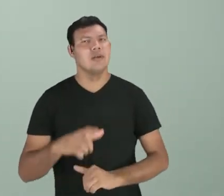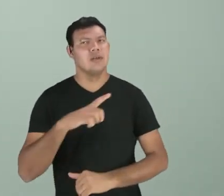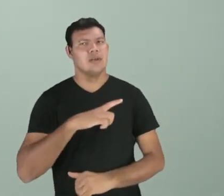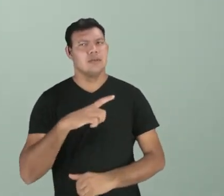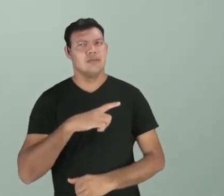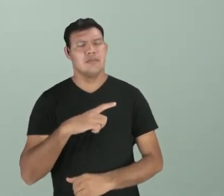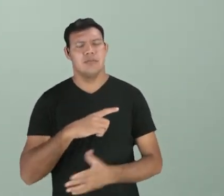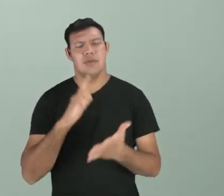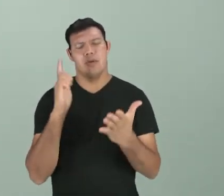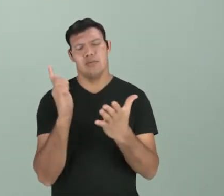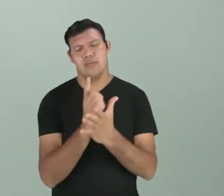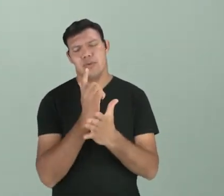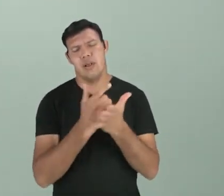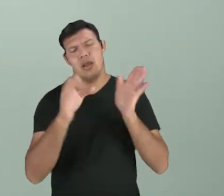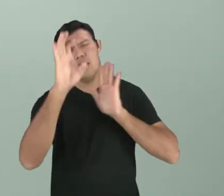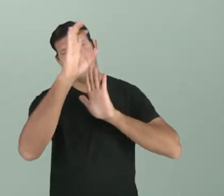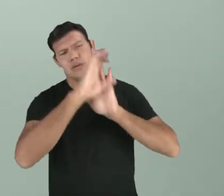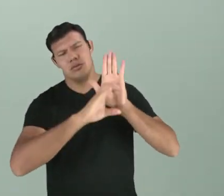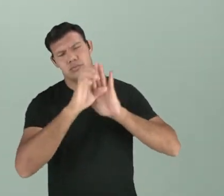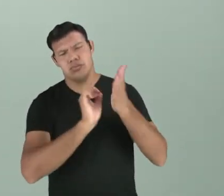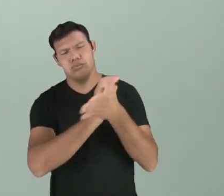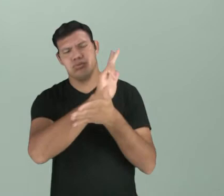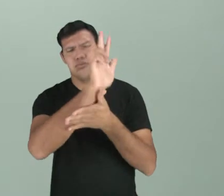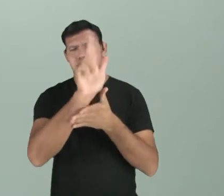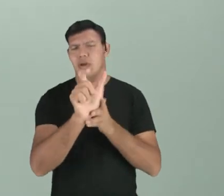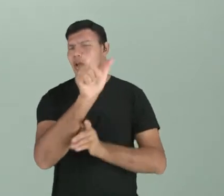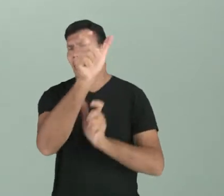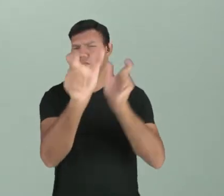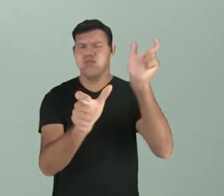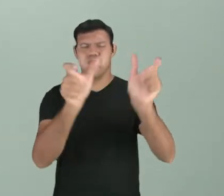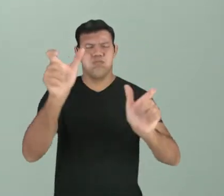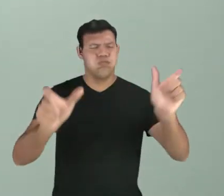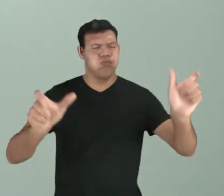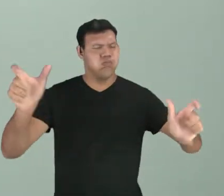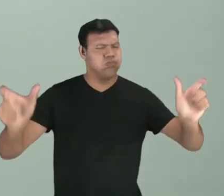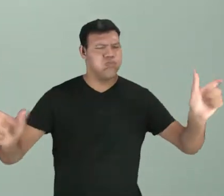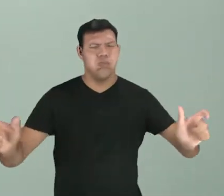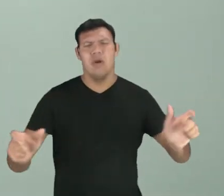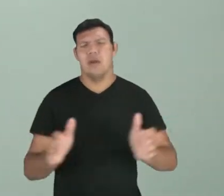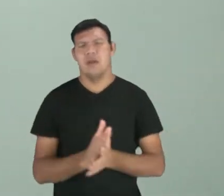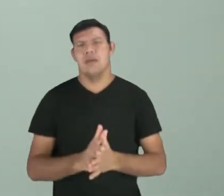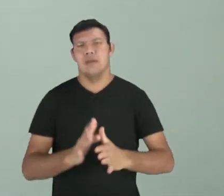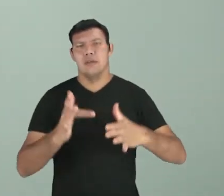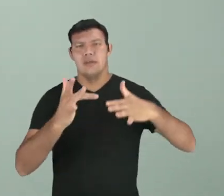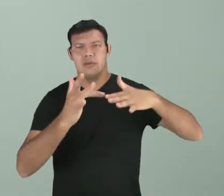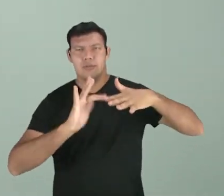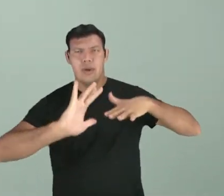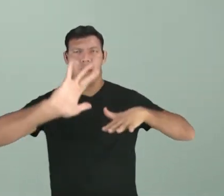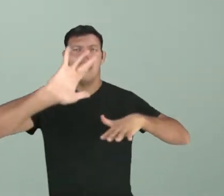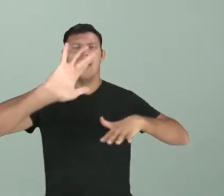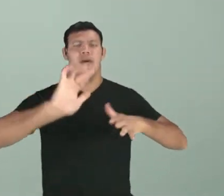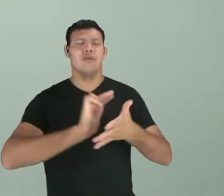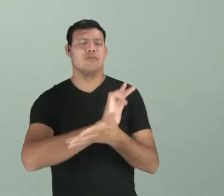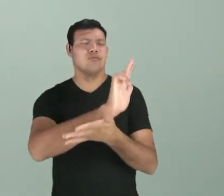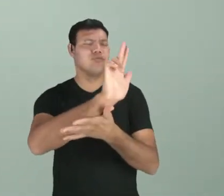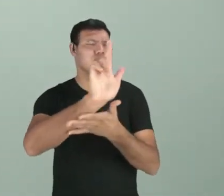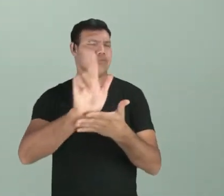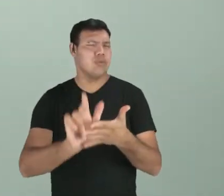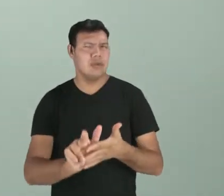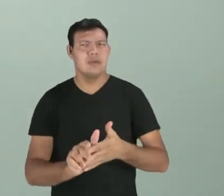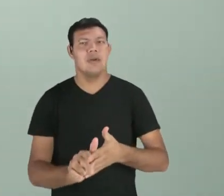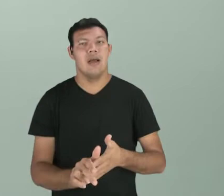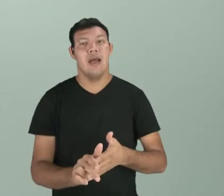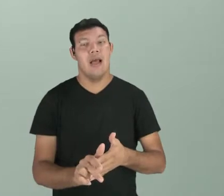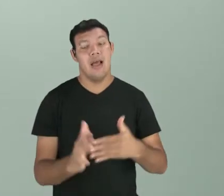vários vários capítulos vários personagens vários clímax né até chegar a um desfecho